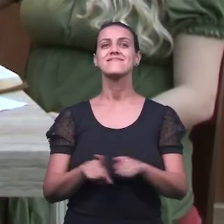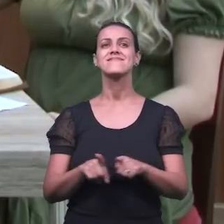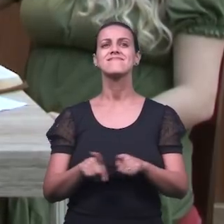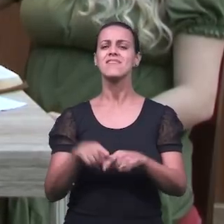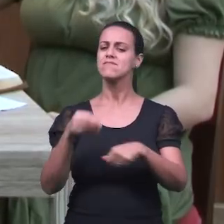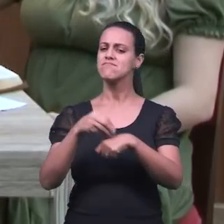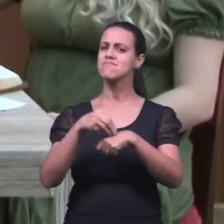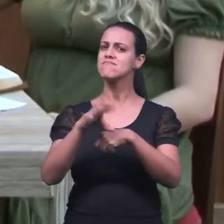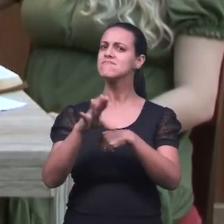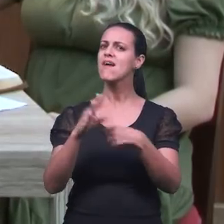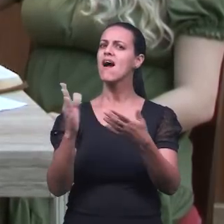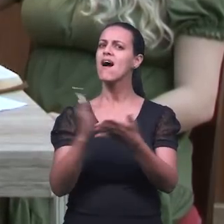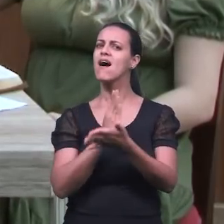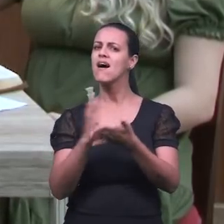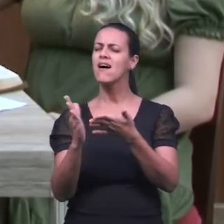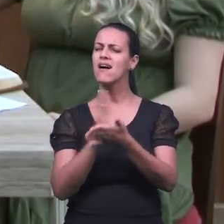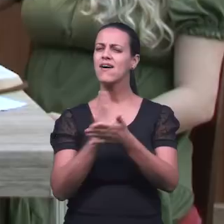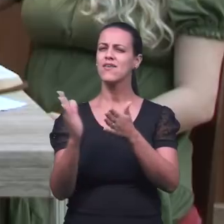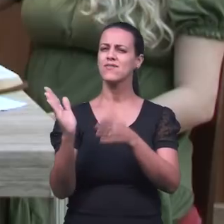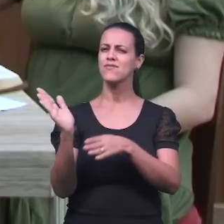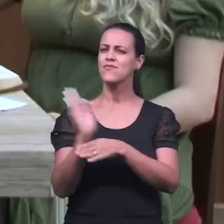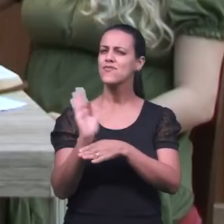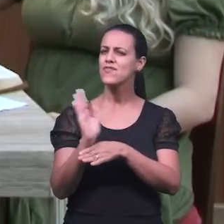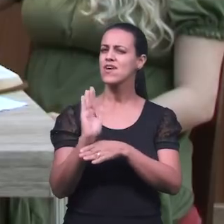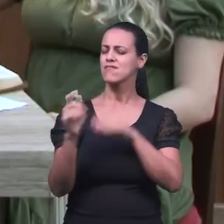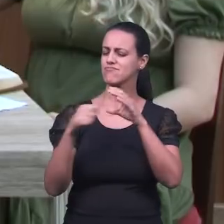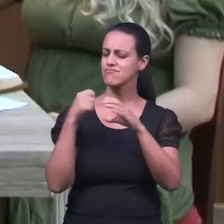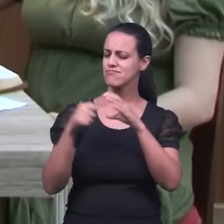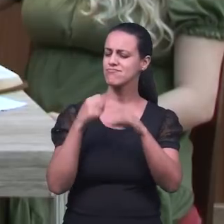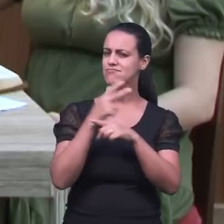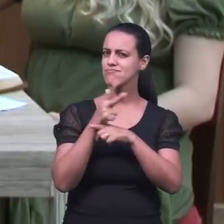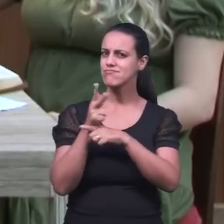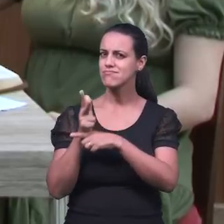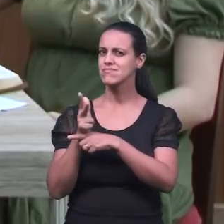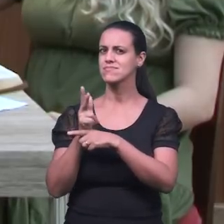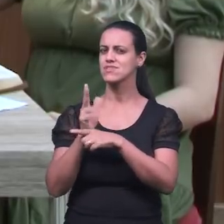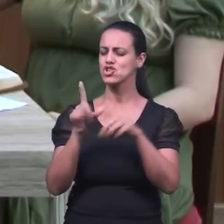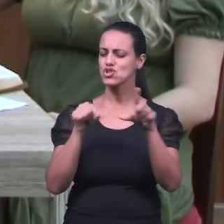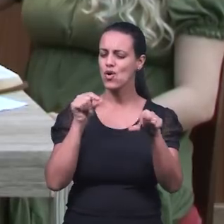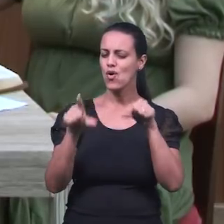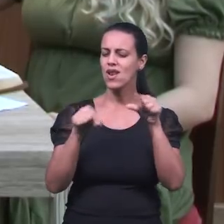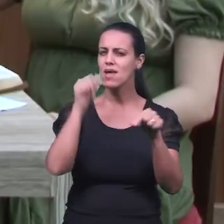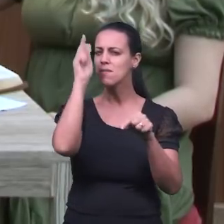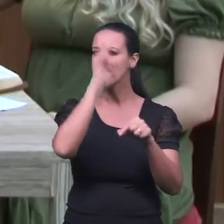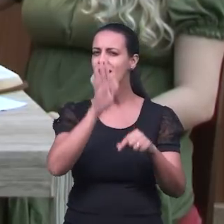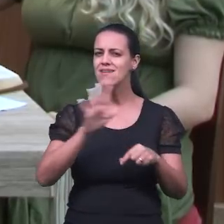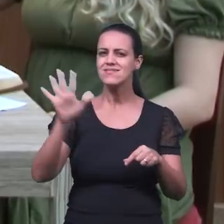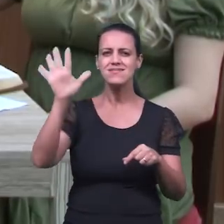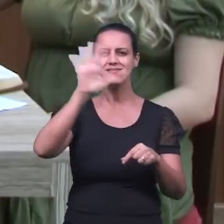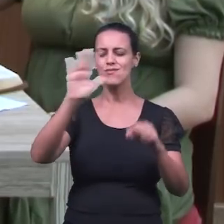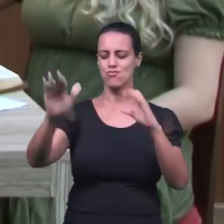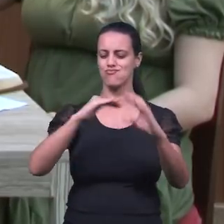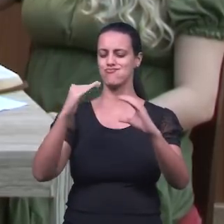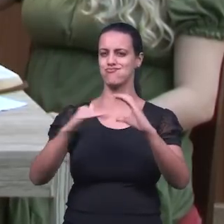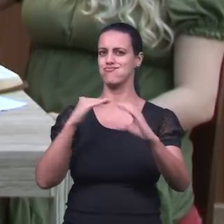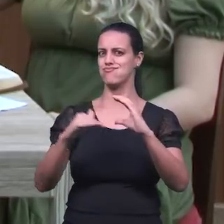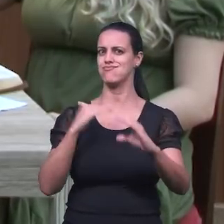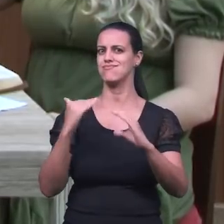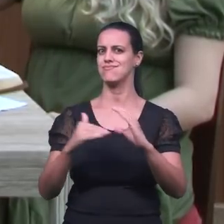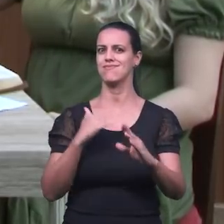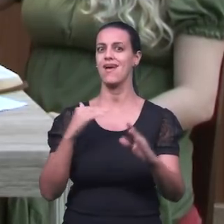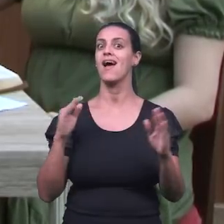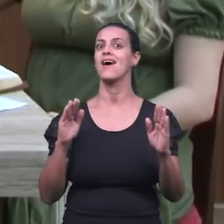de alguns vídeos, participações que selecionamos, que recebemos de todo o Brasil em relação à nossa escola